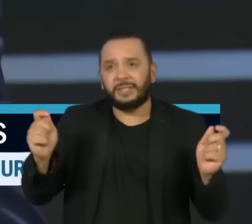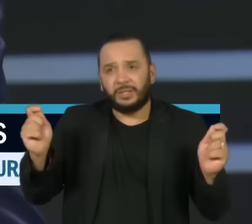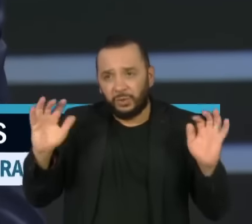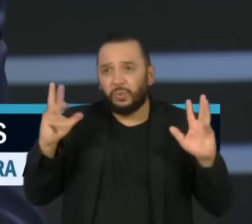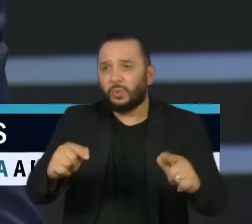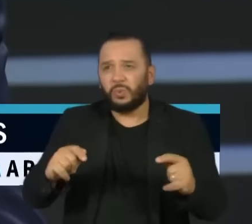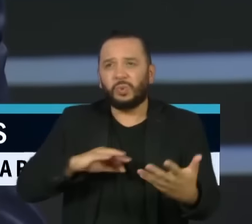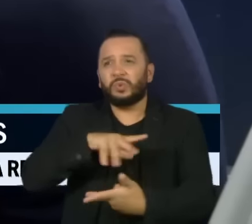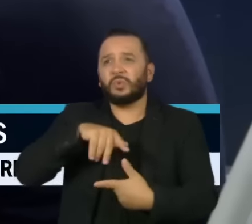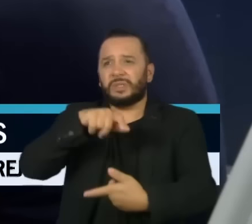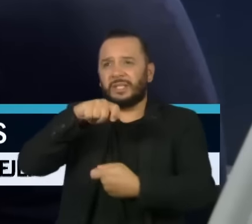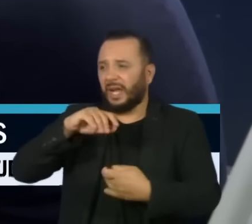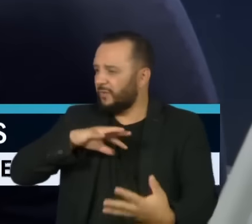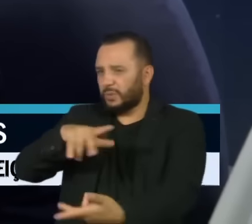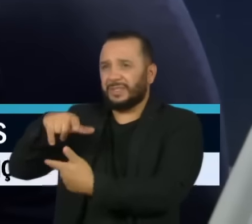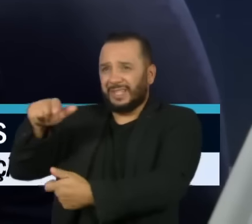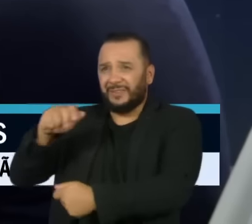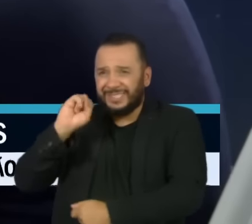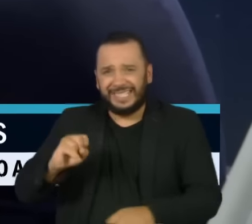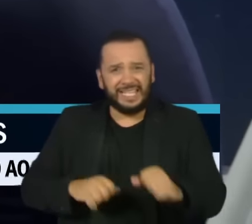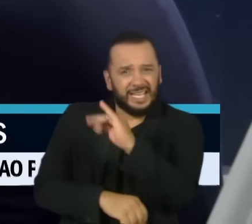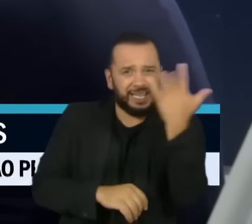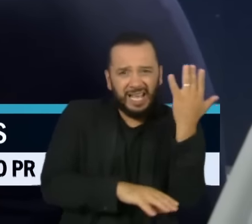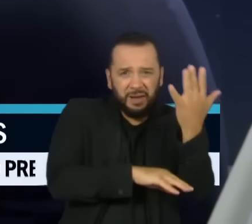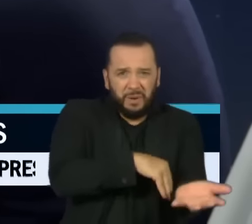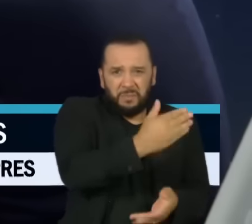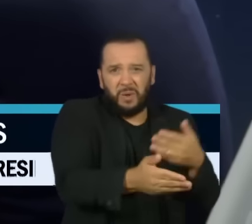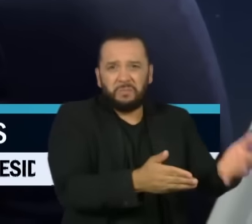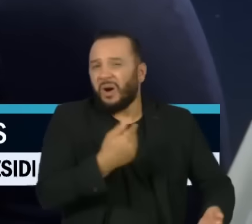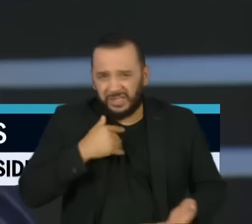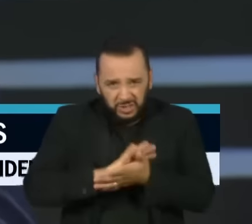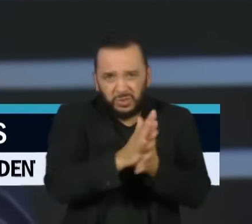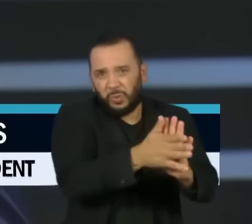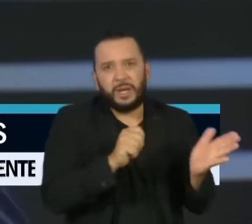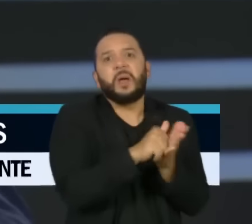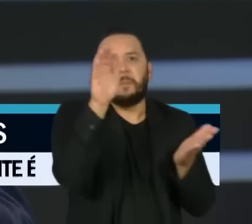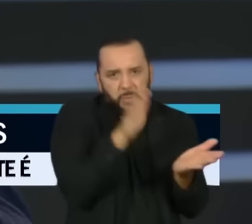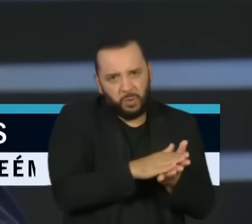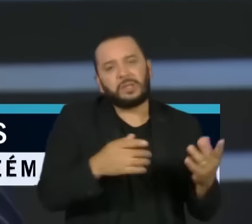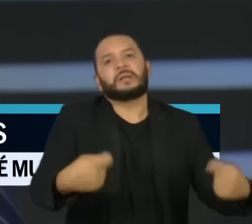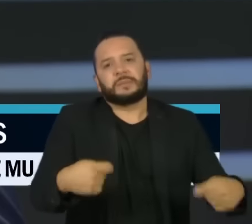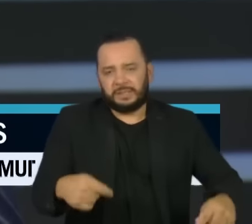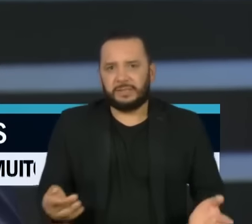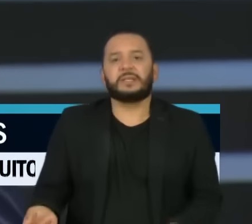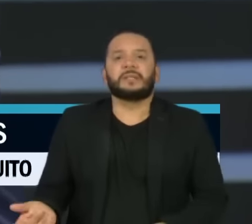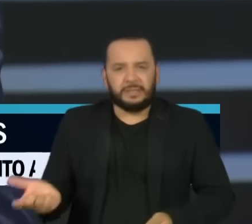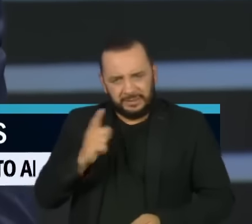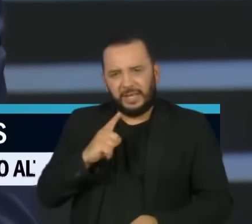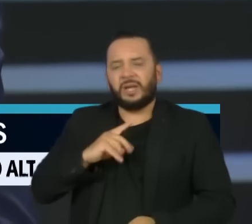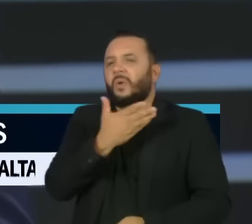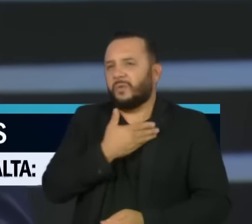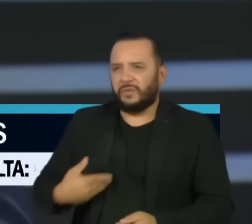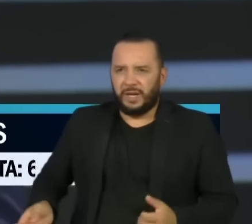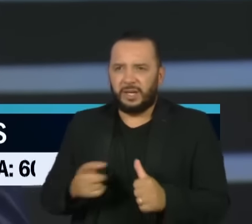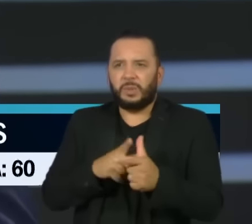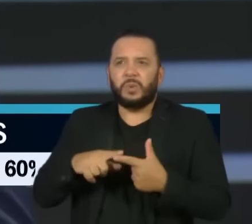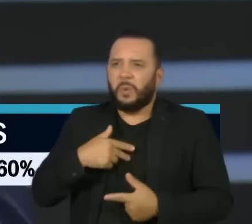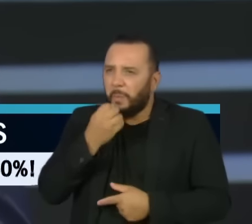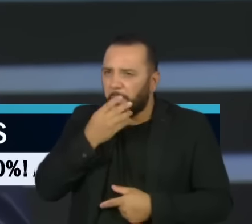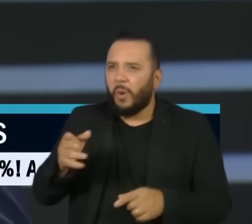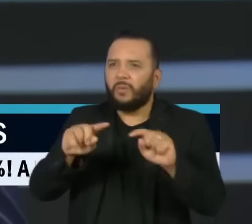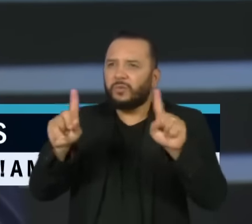punir aqueles que estão destruindo o meio ambiente. Por isso que precisa ter governo. Estrutura tem. Tem toda a estrutura de Estado, tem bons funcionários.